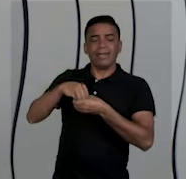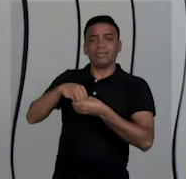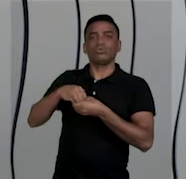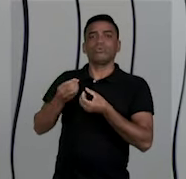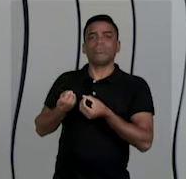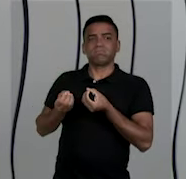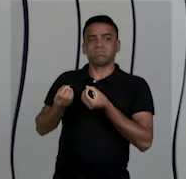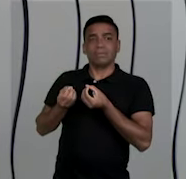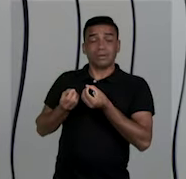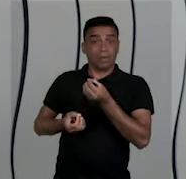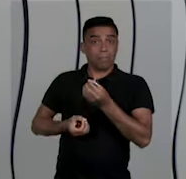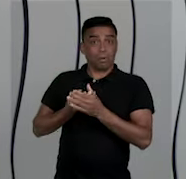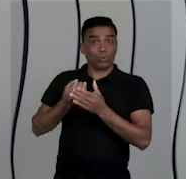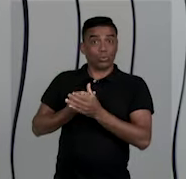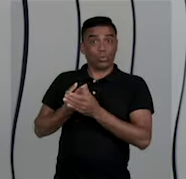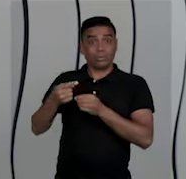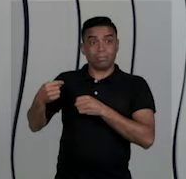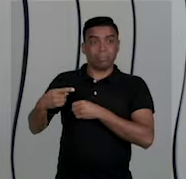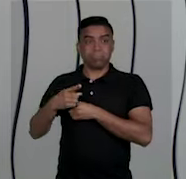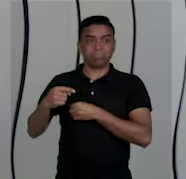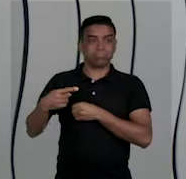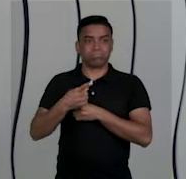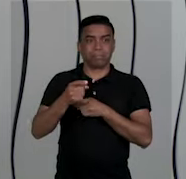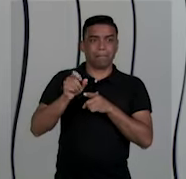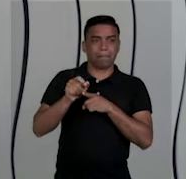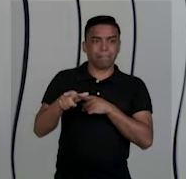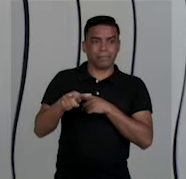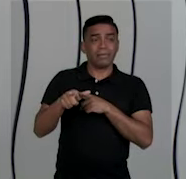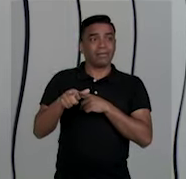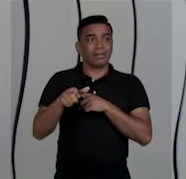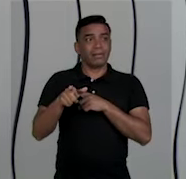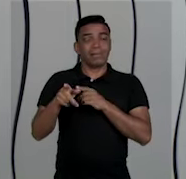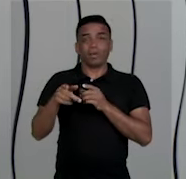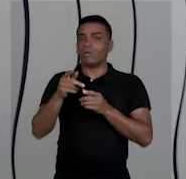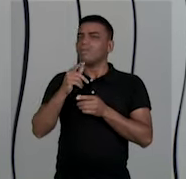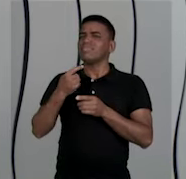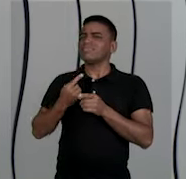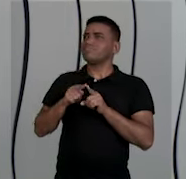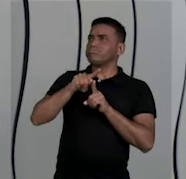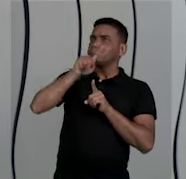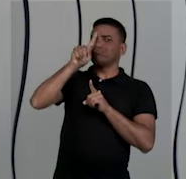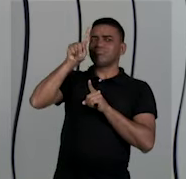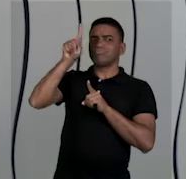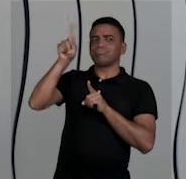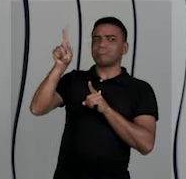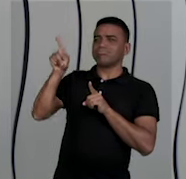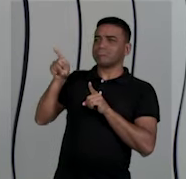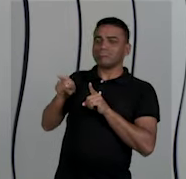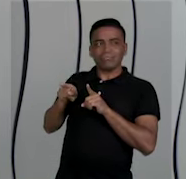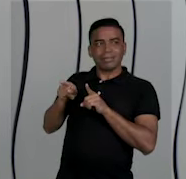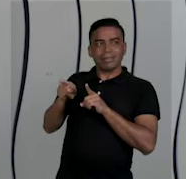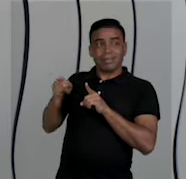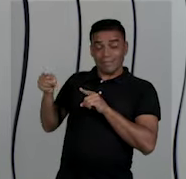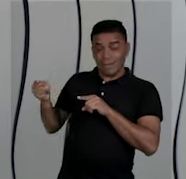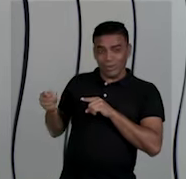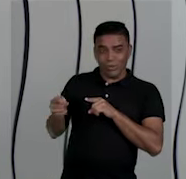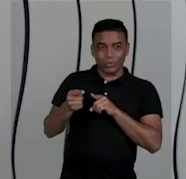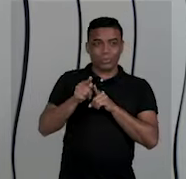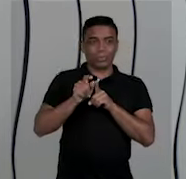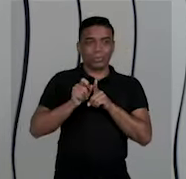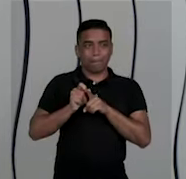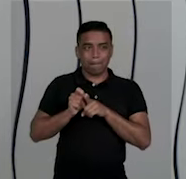onde vai ser produzido o gameta masculino, que vai viajar aqui pelo ducto deferente, passa por aqui